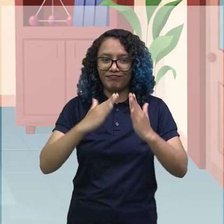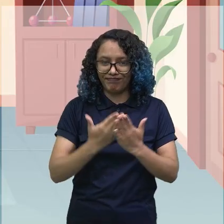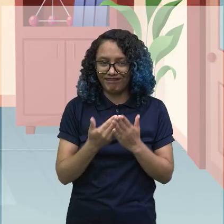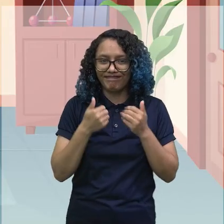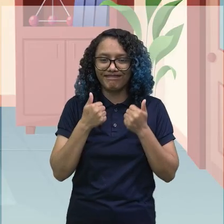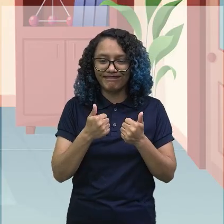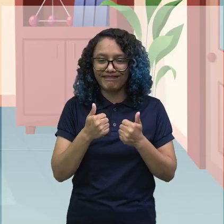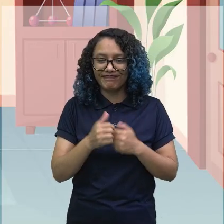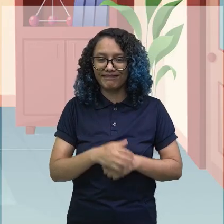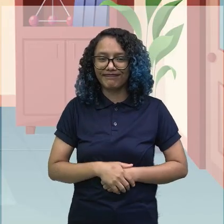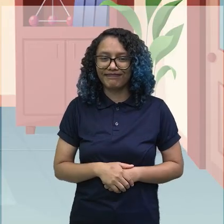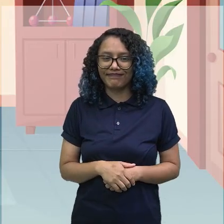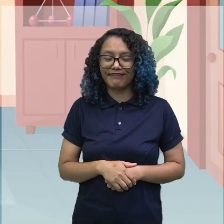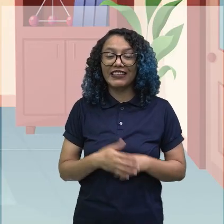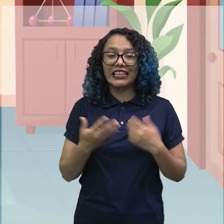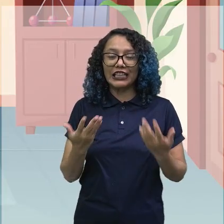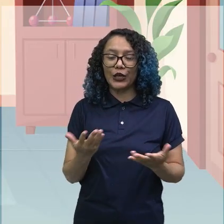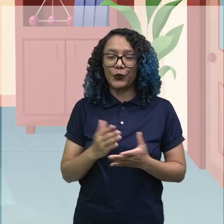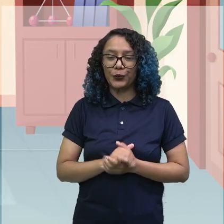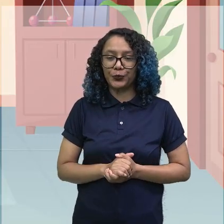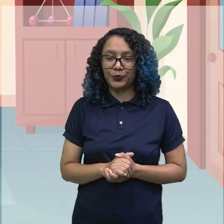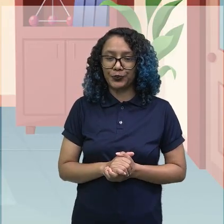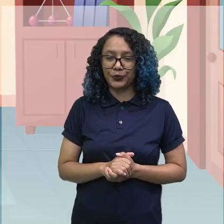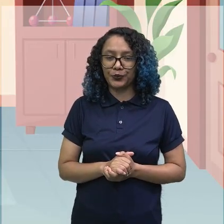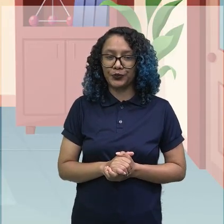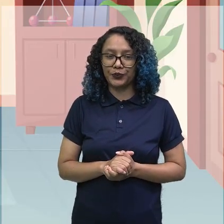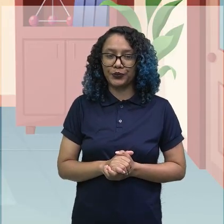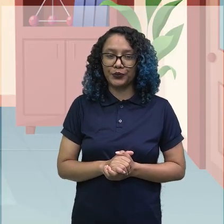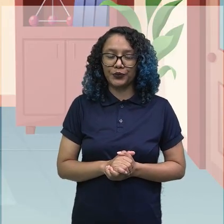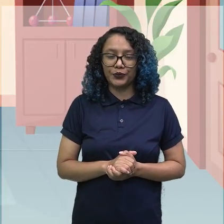Isso mesmo. Então, a gente vai agora...